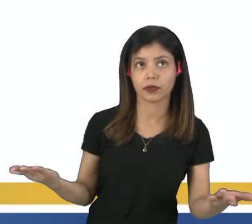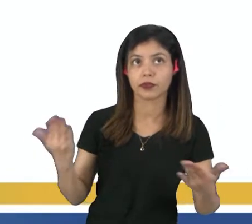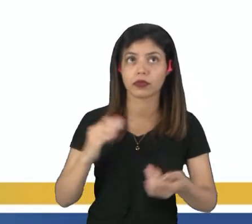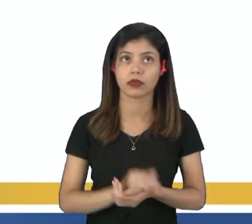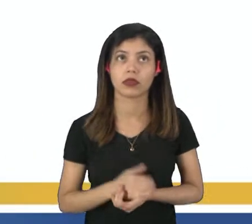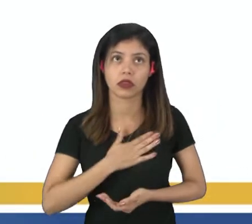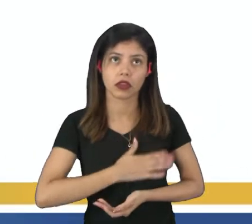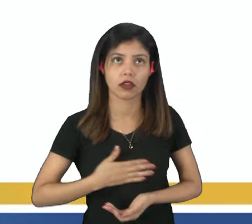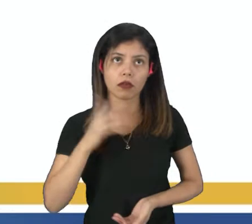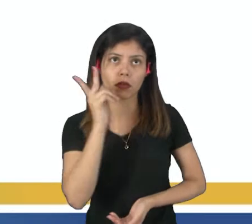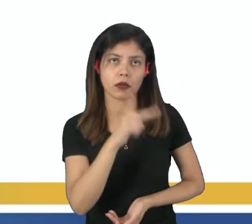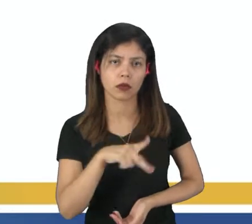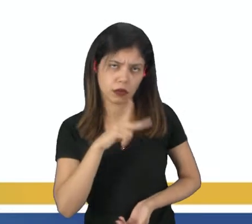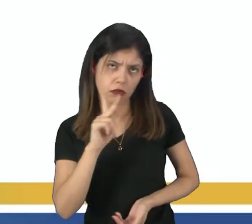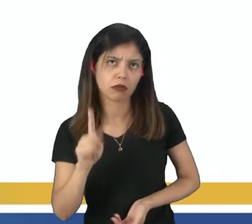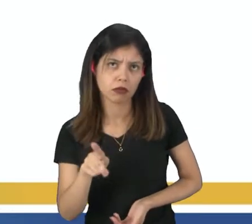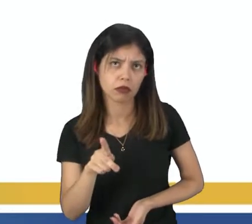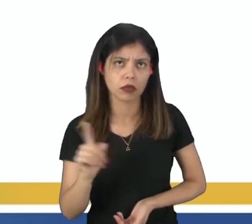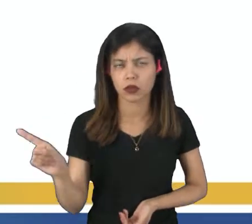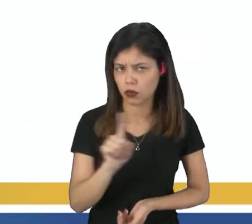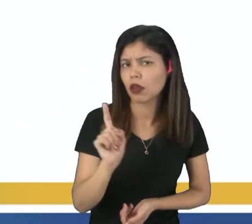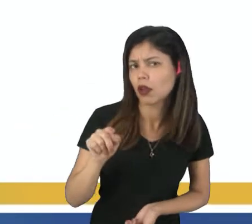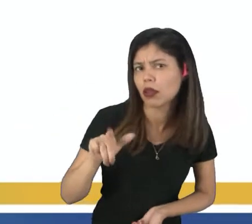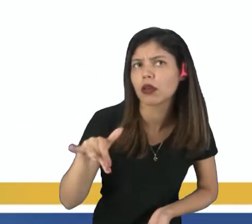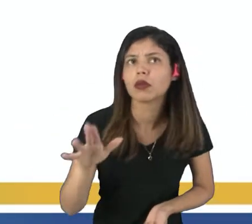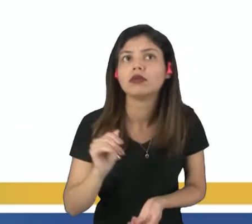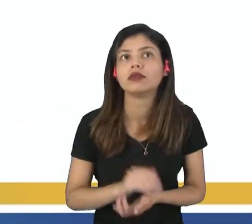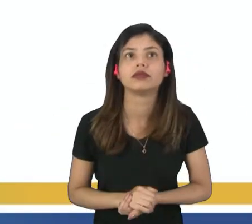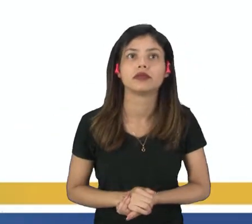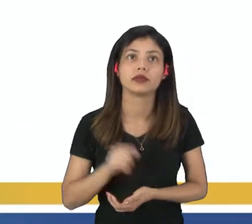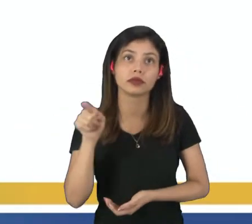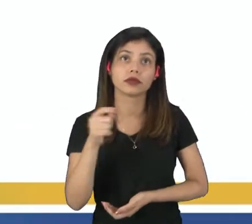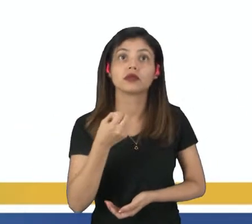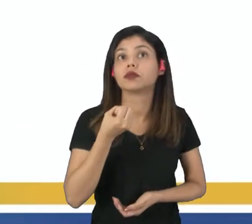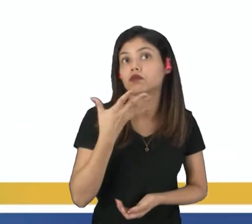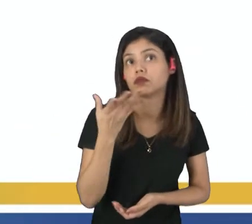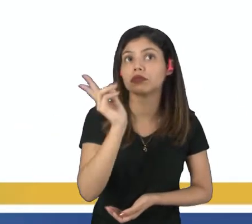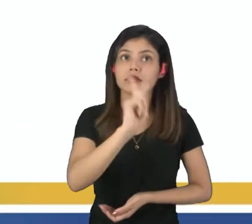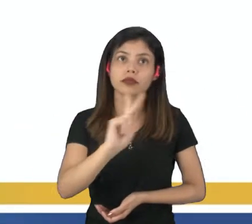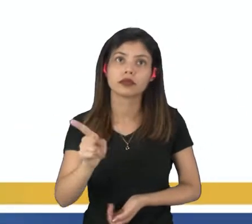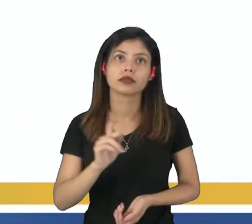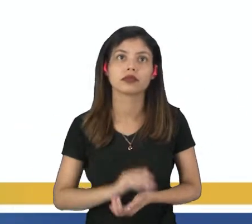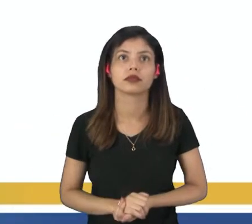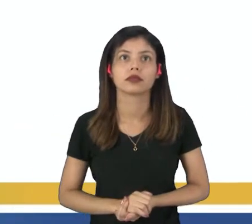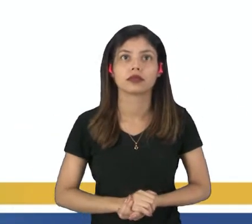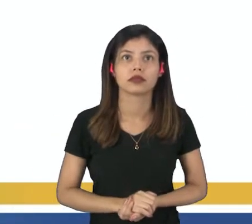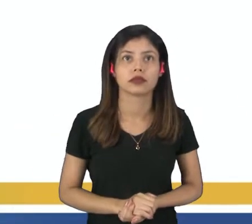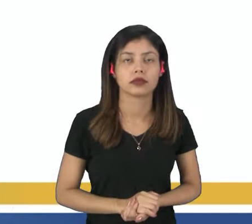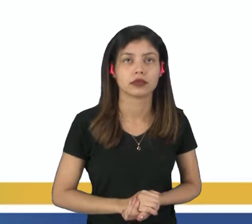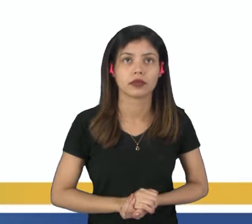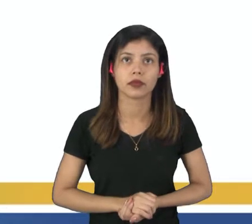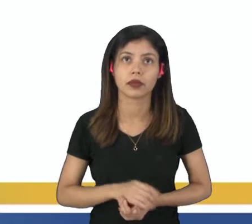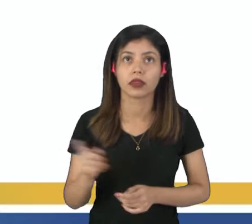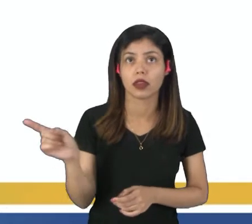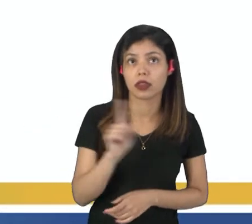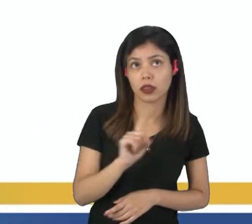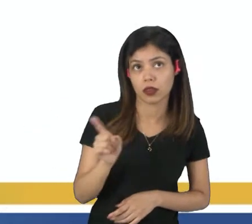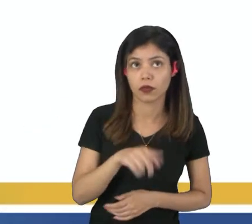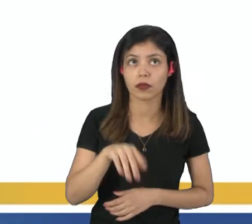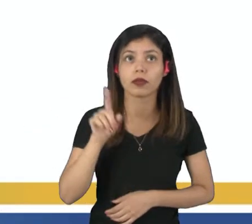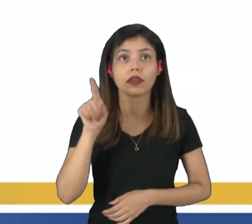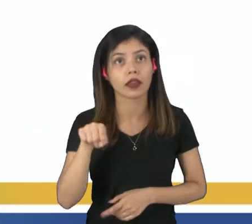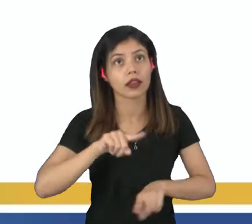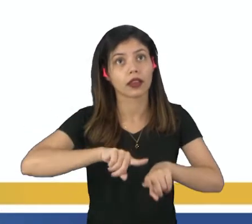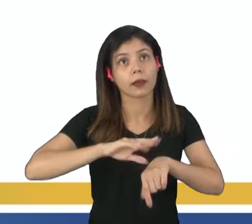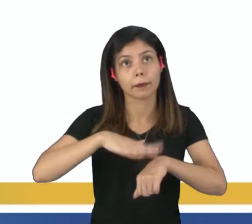Então, você gosta da sua professora, não é, Linus? Ela é uma boa professora, Charlie Brown.